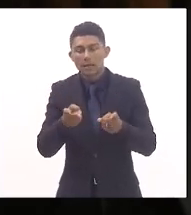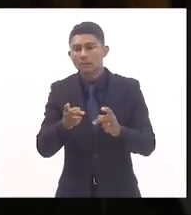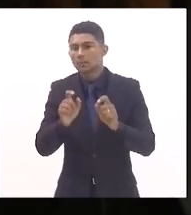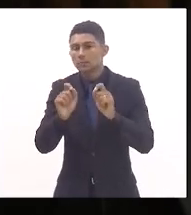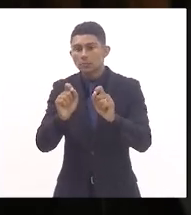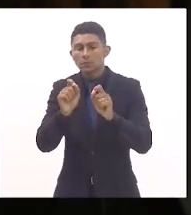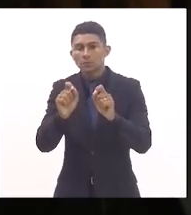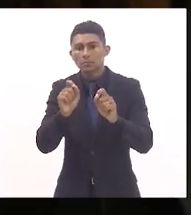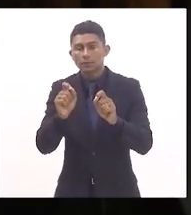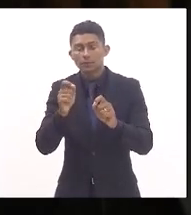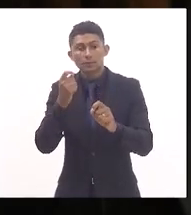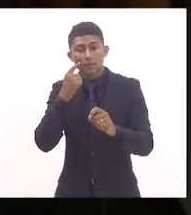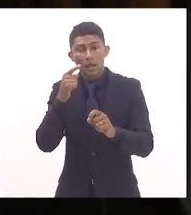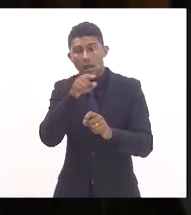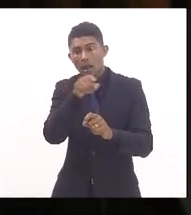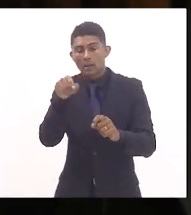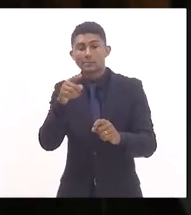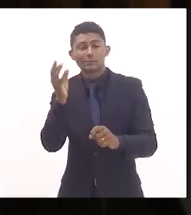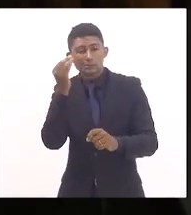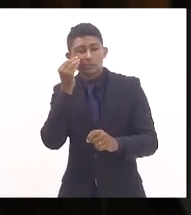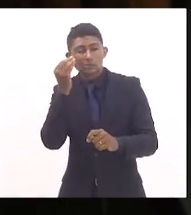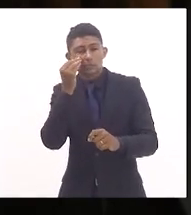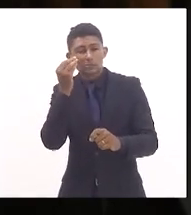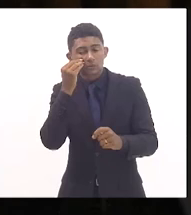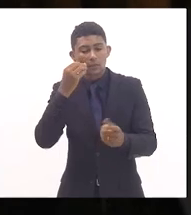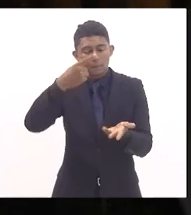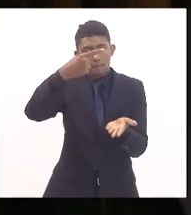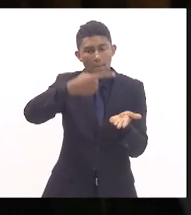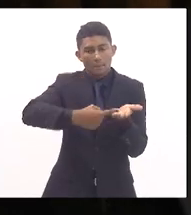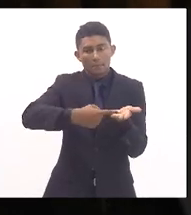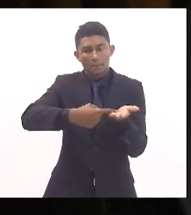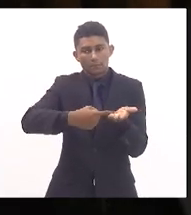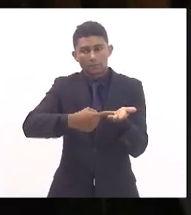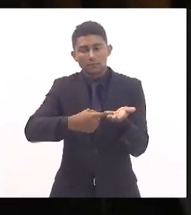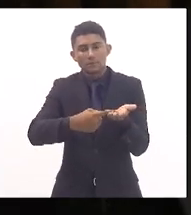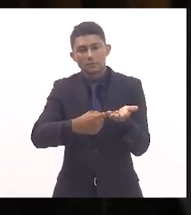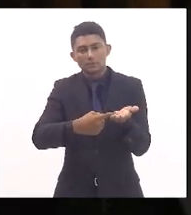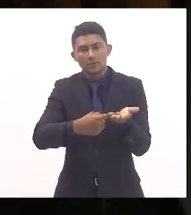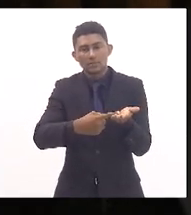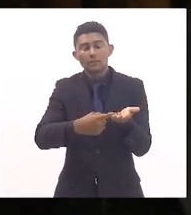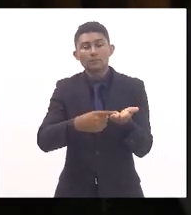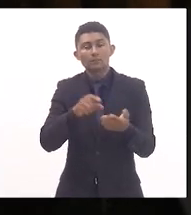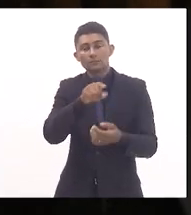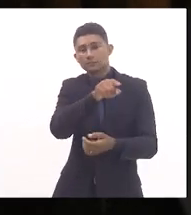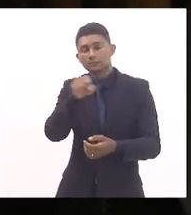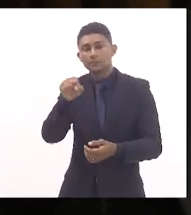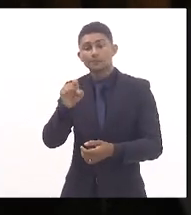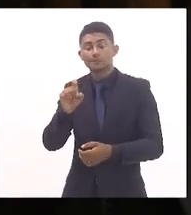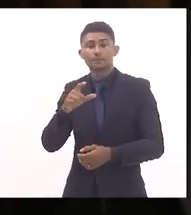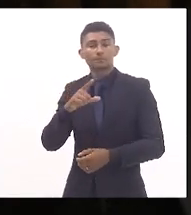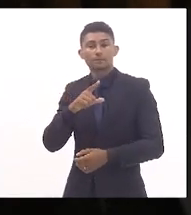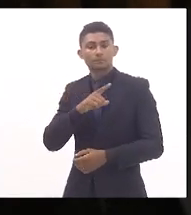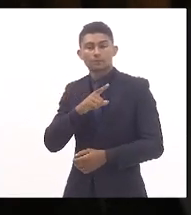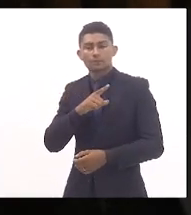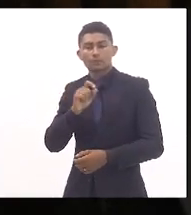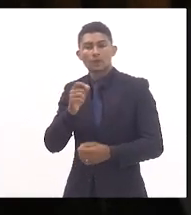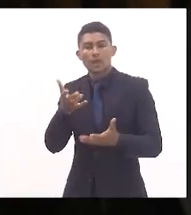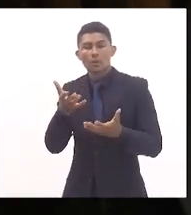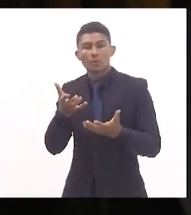tenta rasgar o pacto federativo e espoliar os estados brasileiros